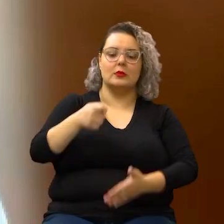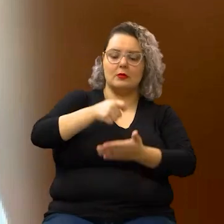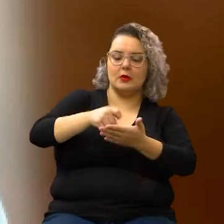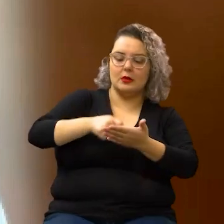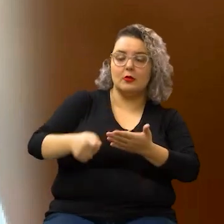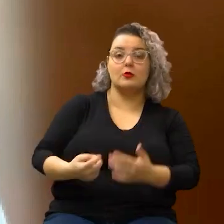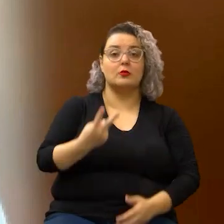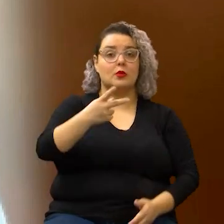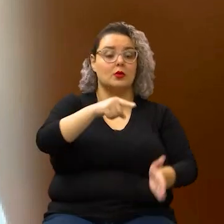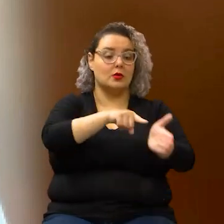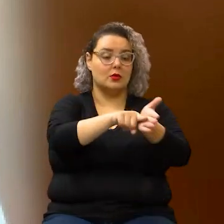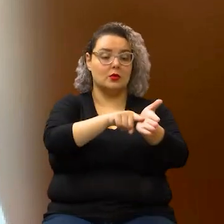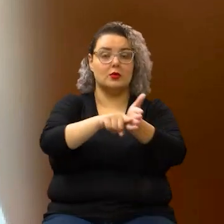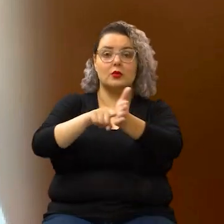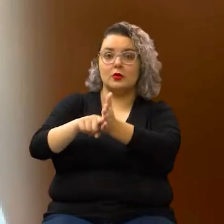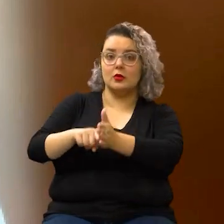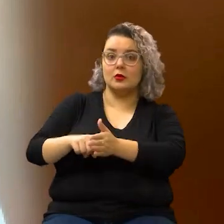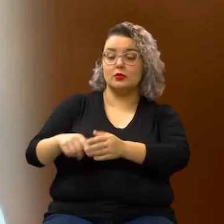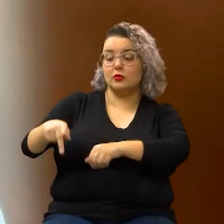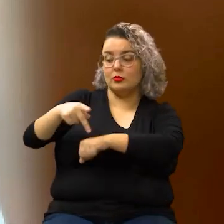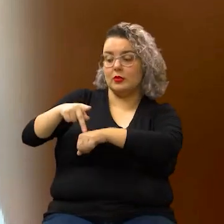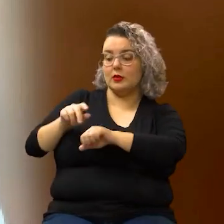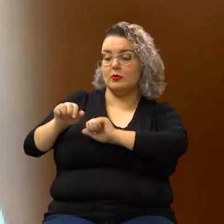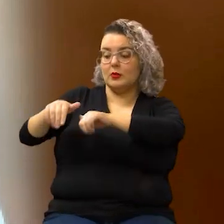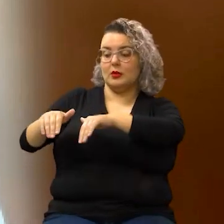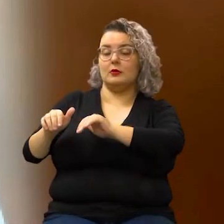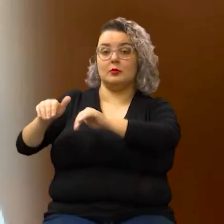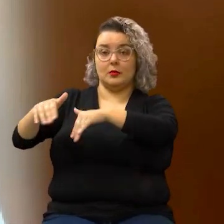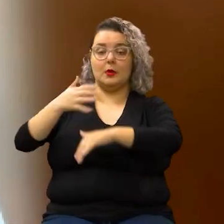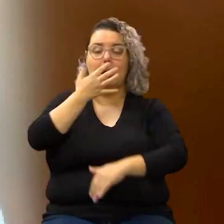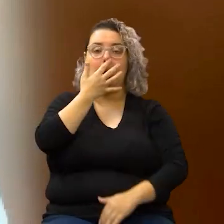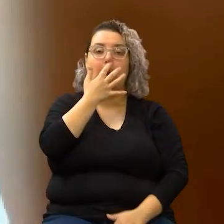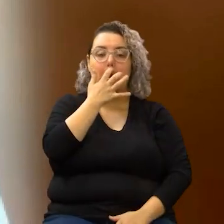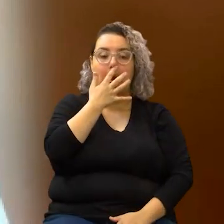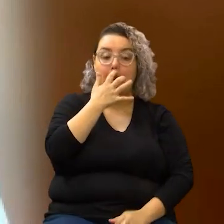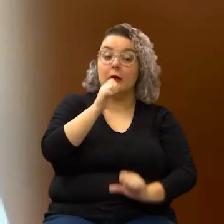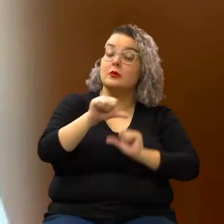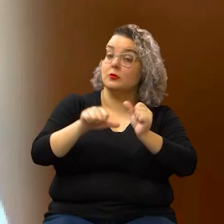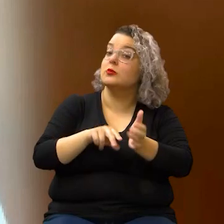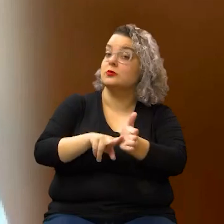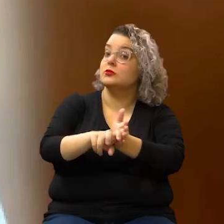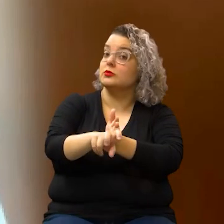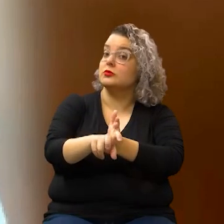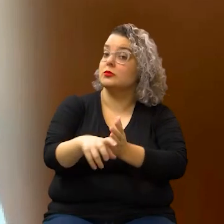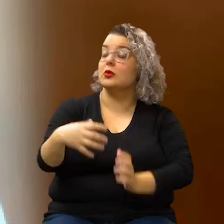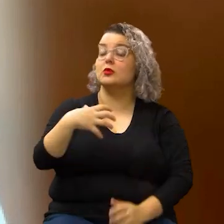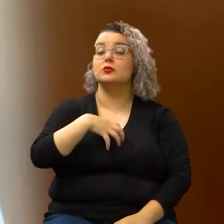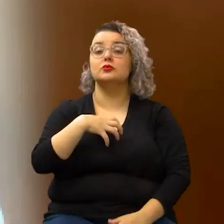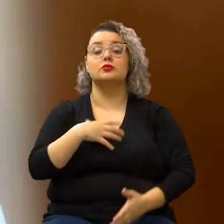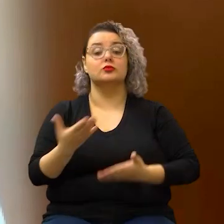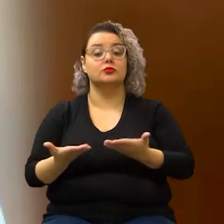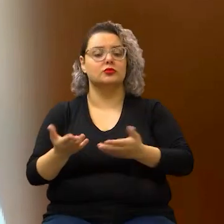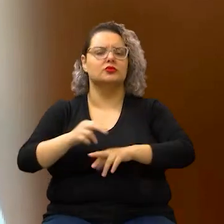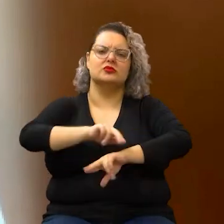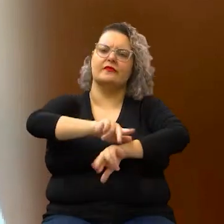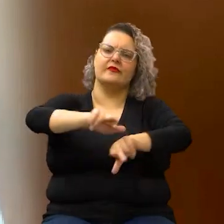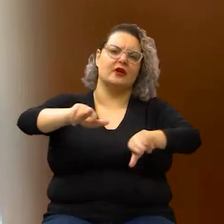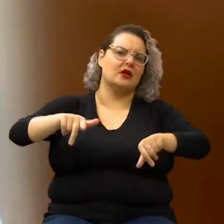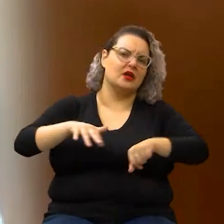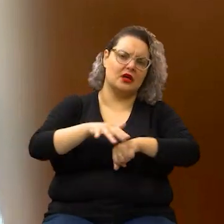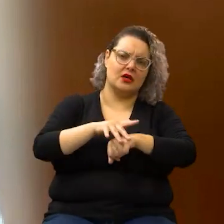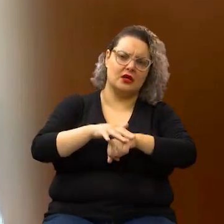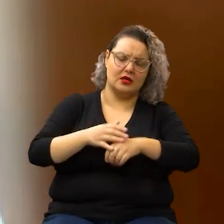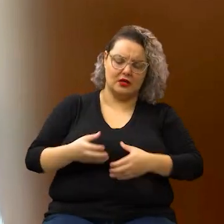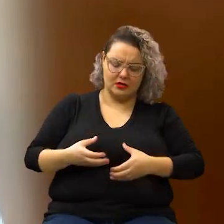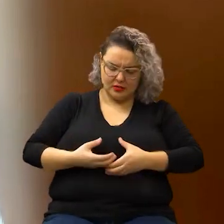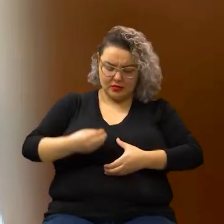aí por dois pesquisadores australianos e que realmente mudou o diagnóstico e o manejo de várias